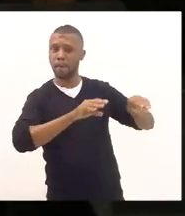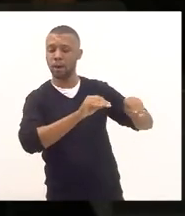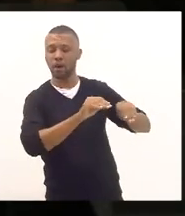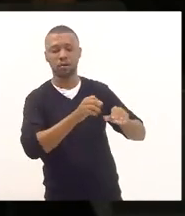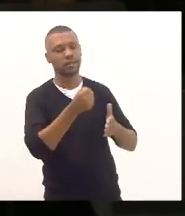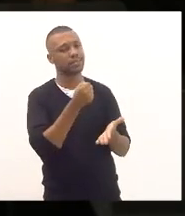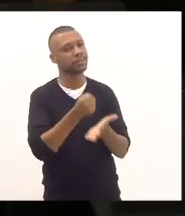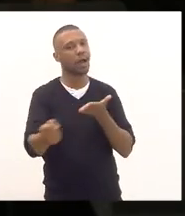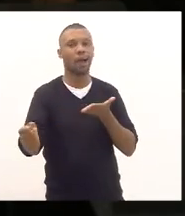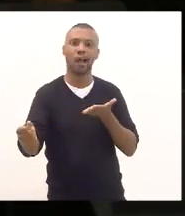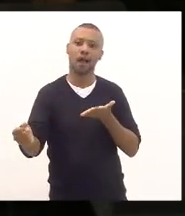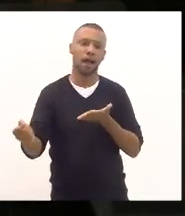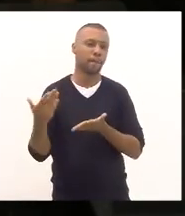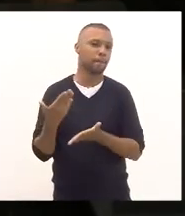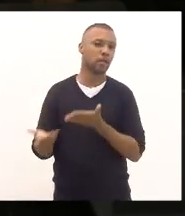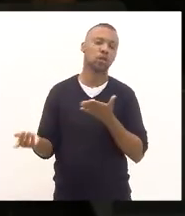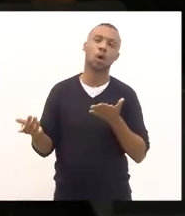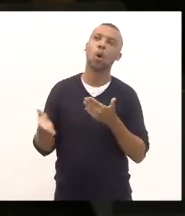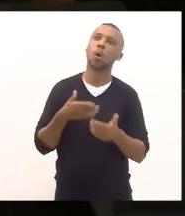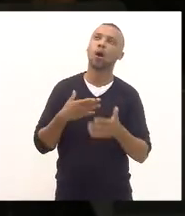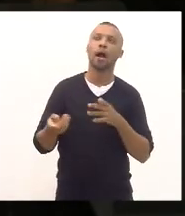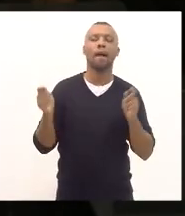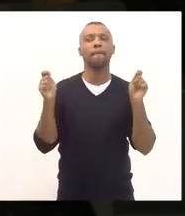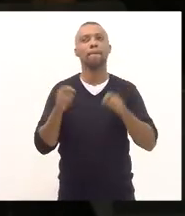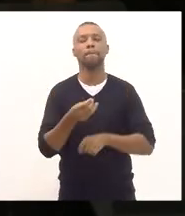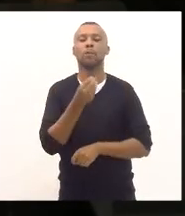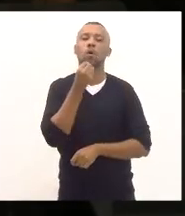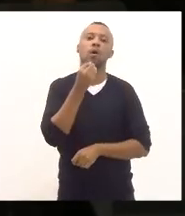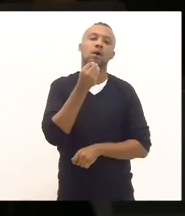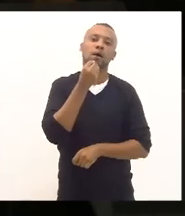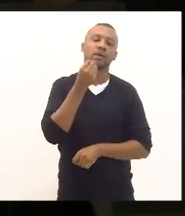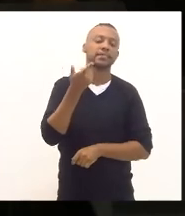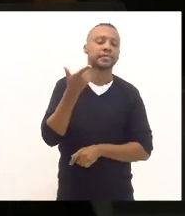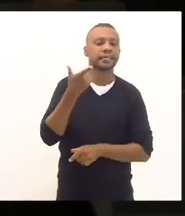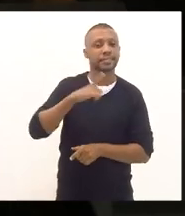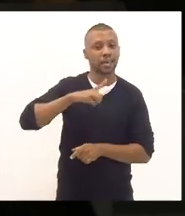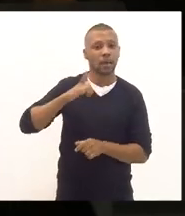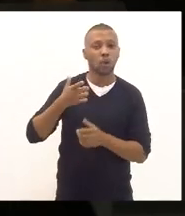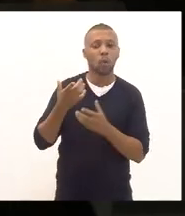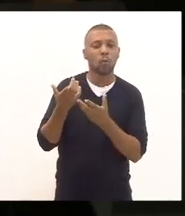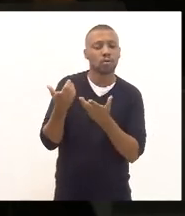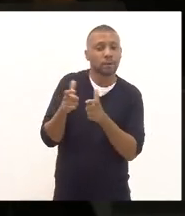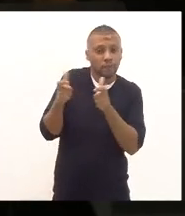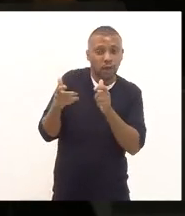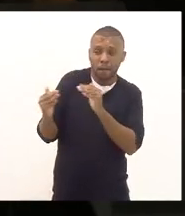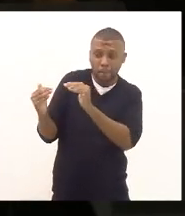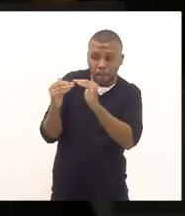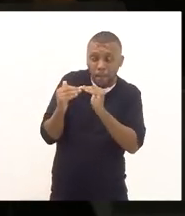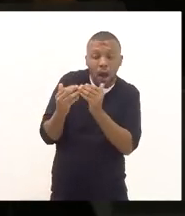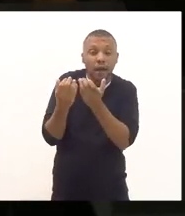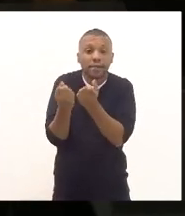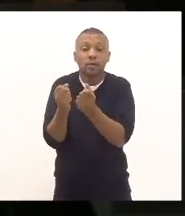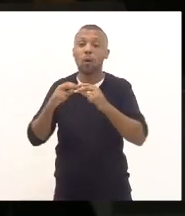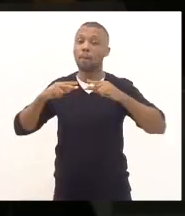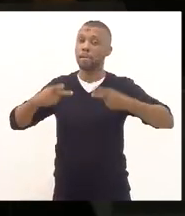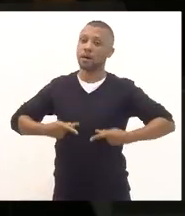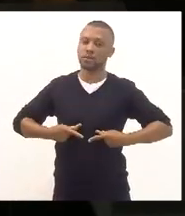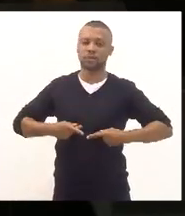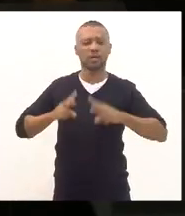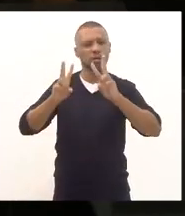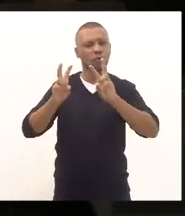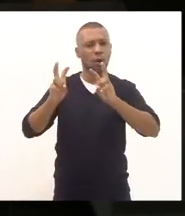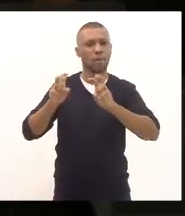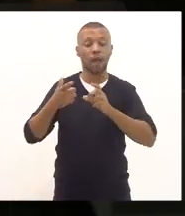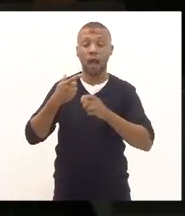perdeu qualquer possibilidade de ter um aceite humanitário sobre isso